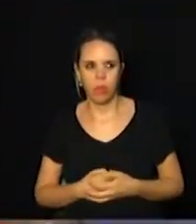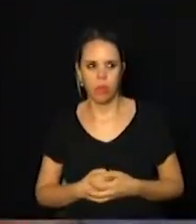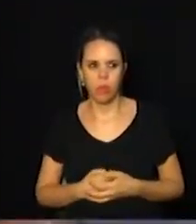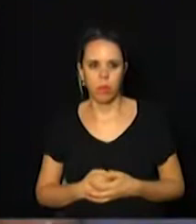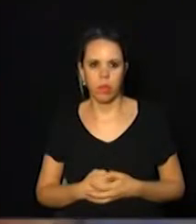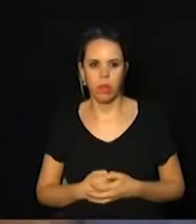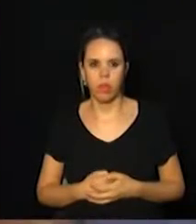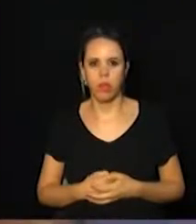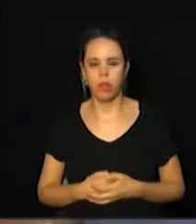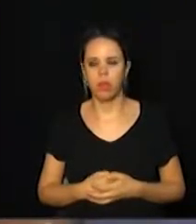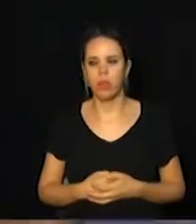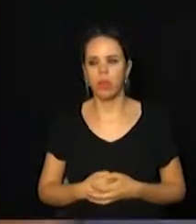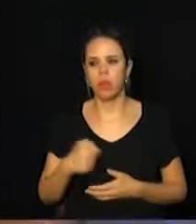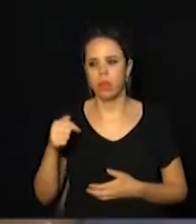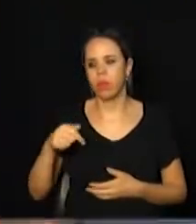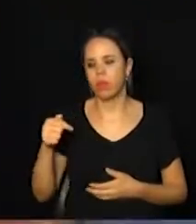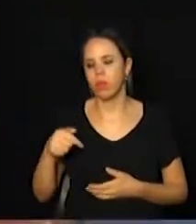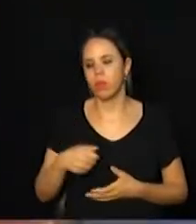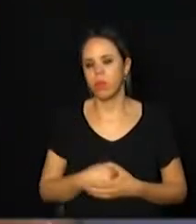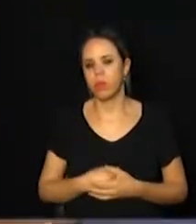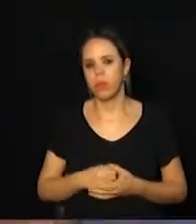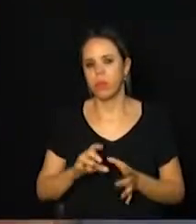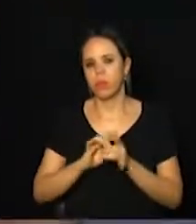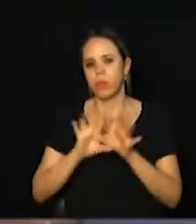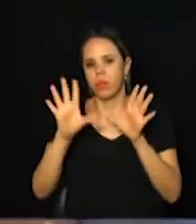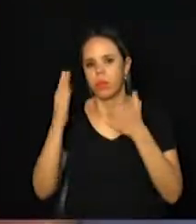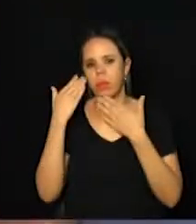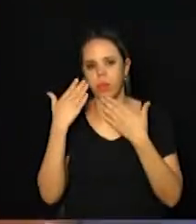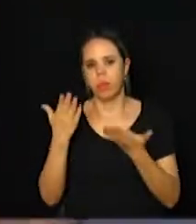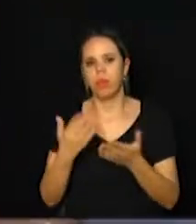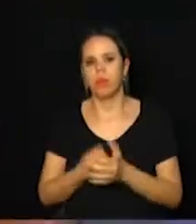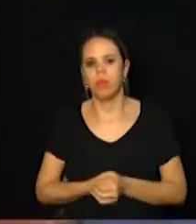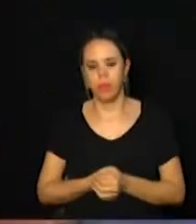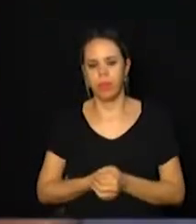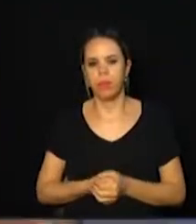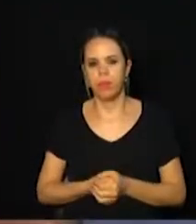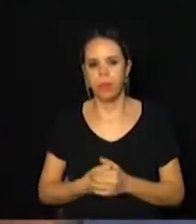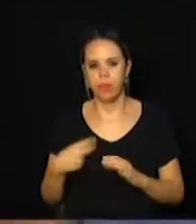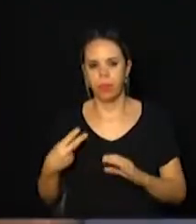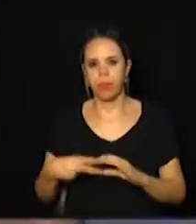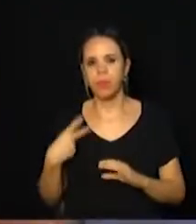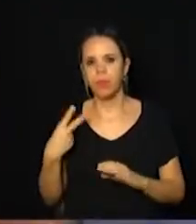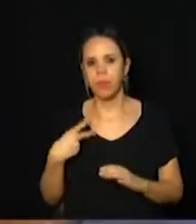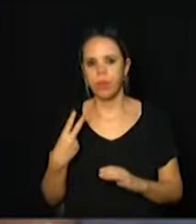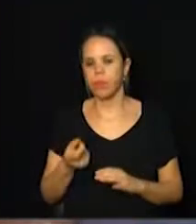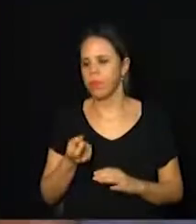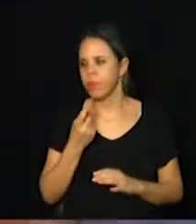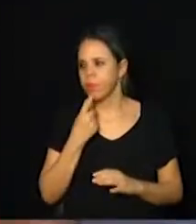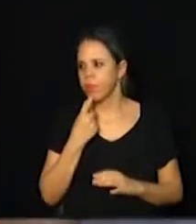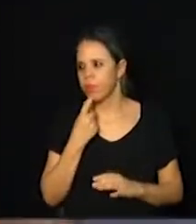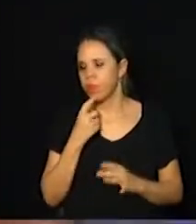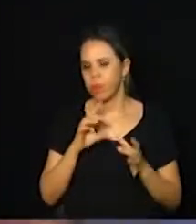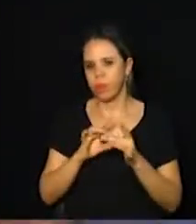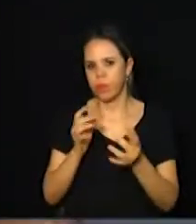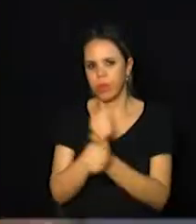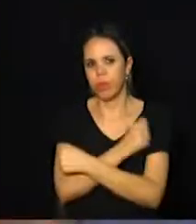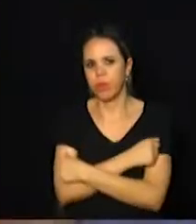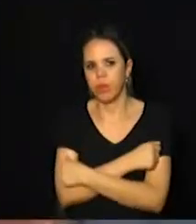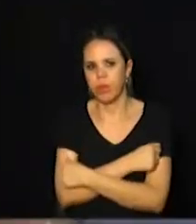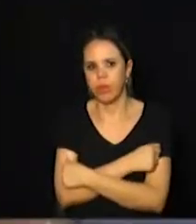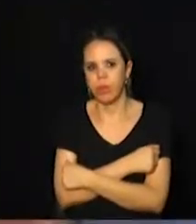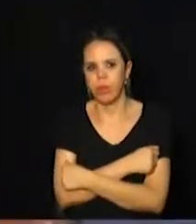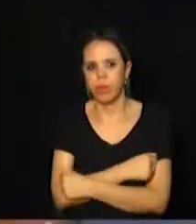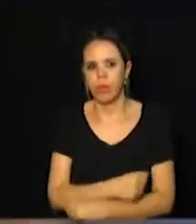e aqui eu deixo meus agradecimentos a Câmara de Vereadores de Campinas deixe meu abraço